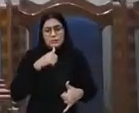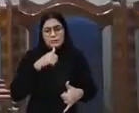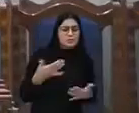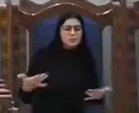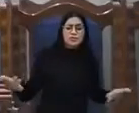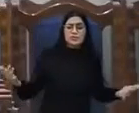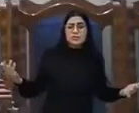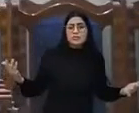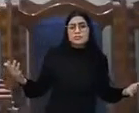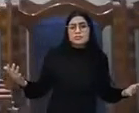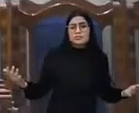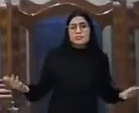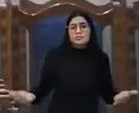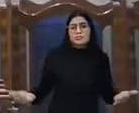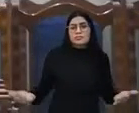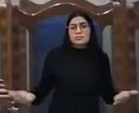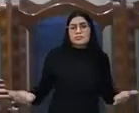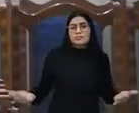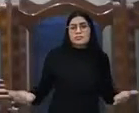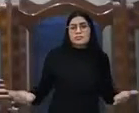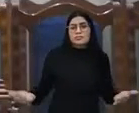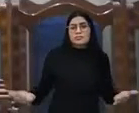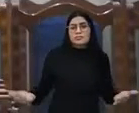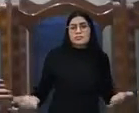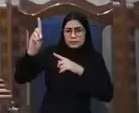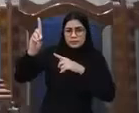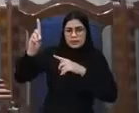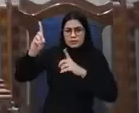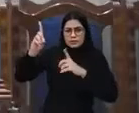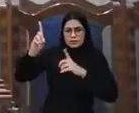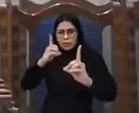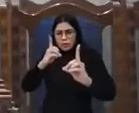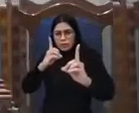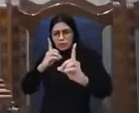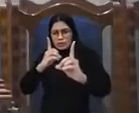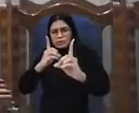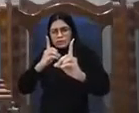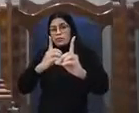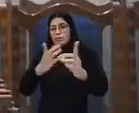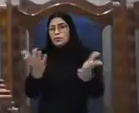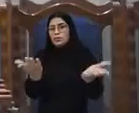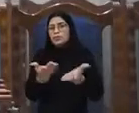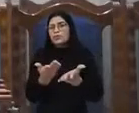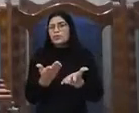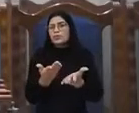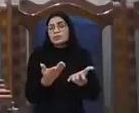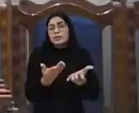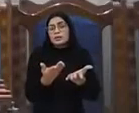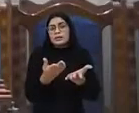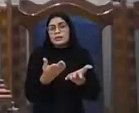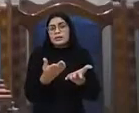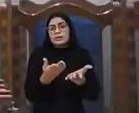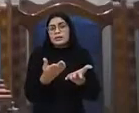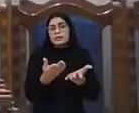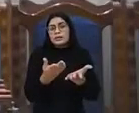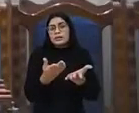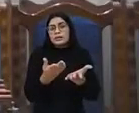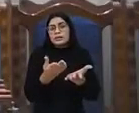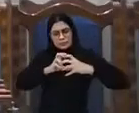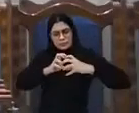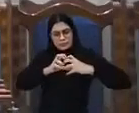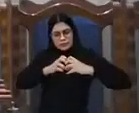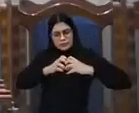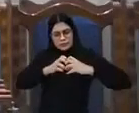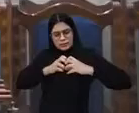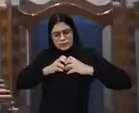abatido. Pois esse Deus, Ele está vindo ao teu encontro esta noite. Abre teu coração para Ele.